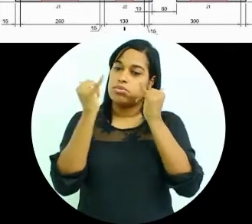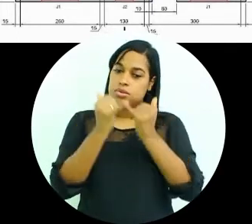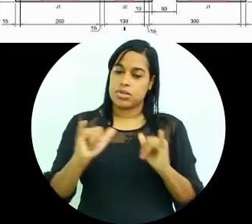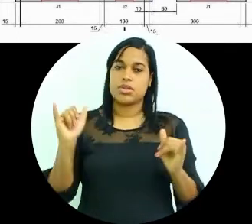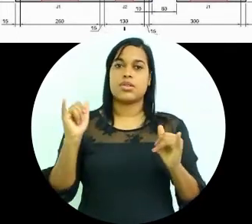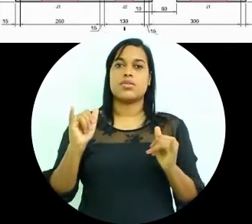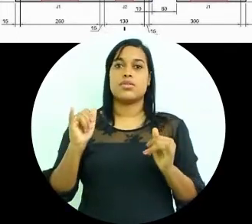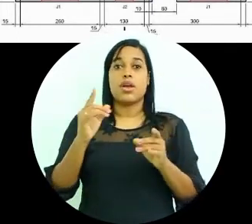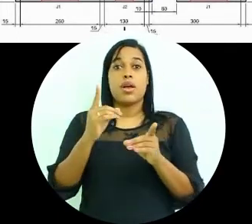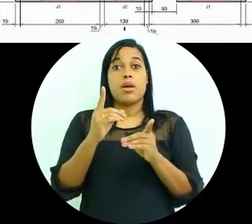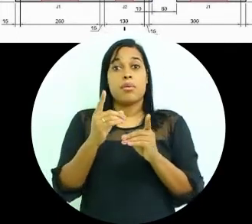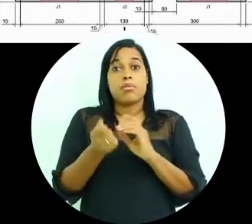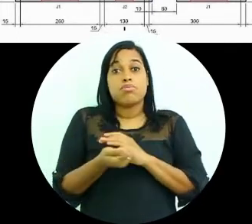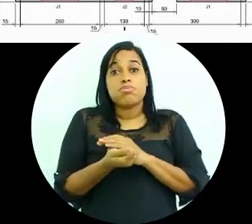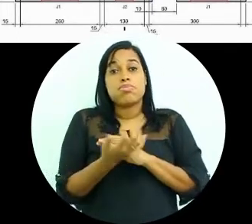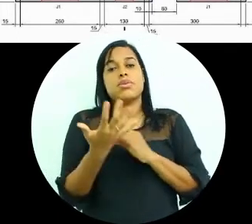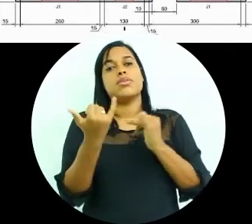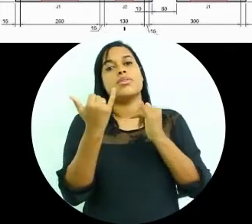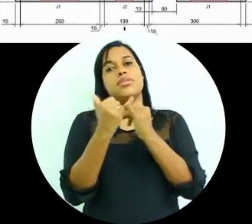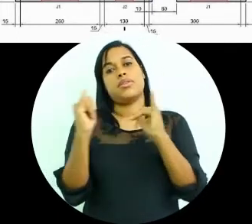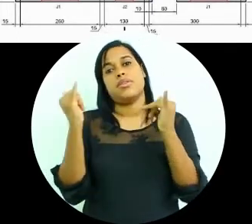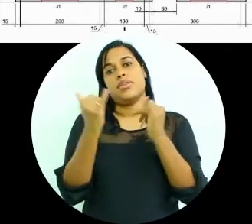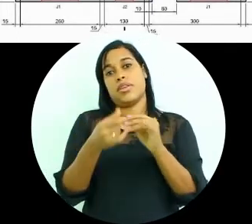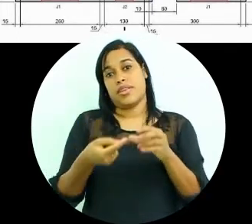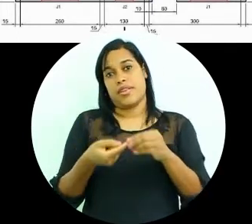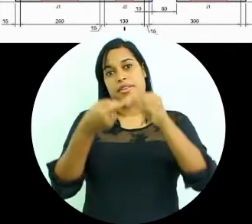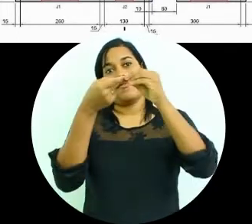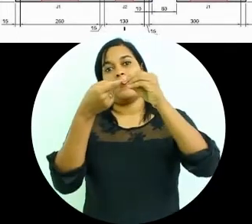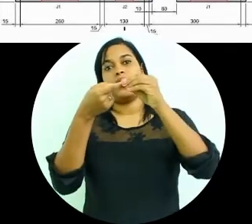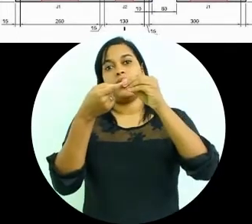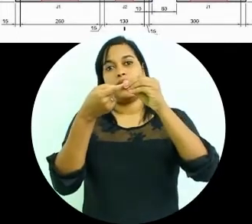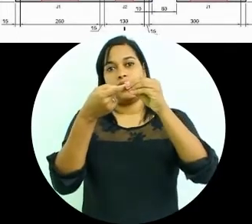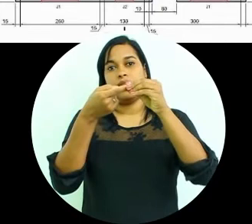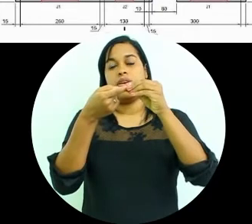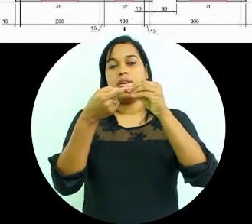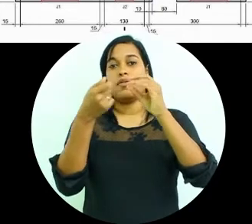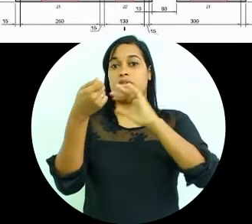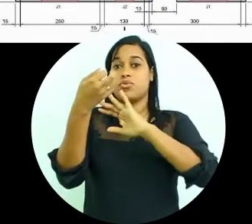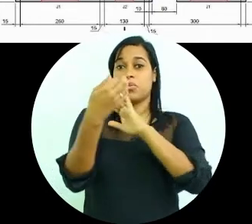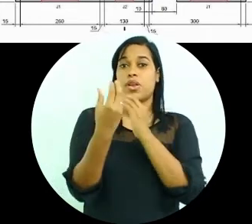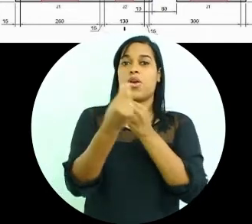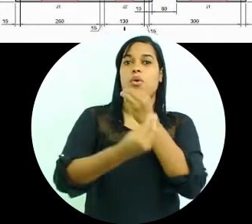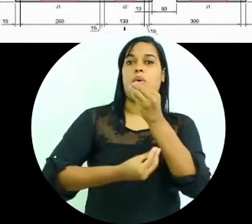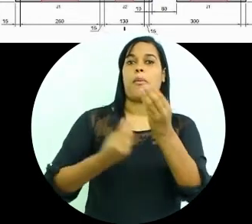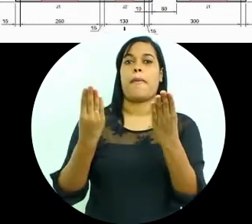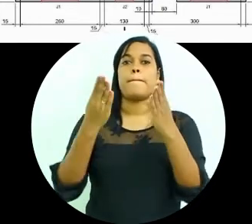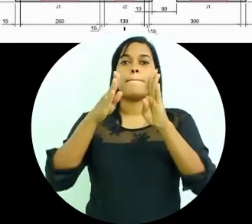para estender essa linha de referência que vai definir a largura da porta.